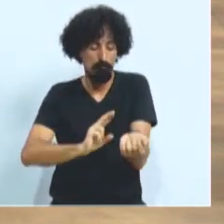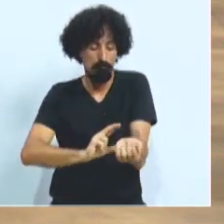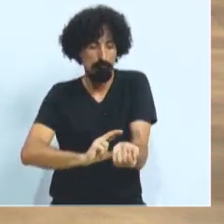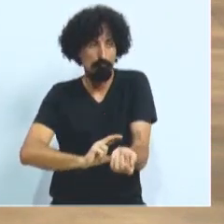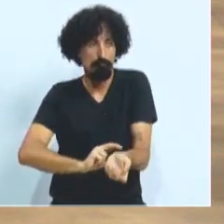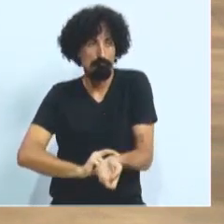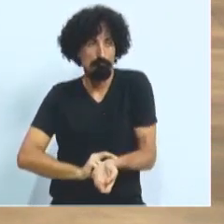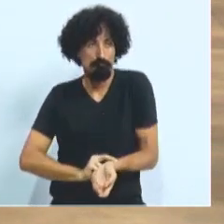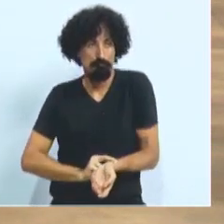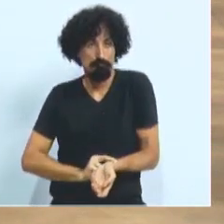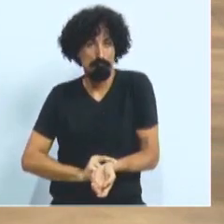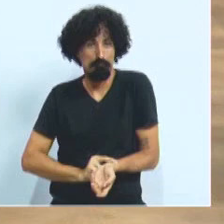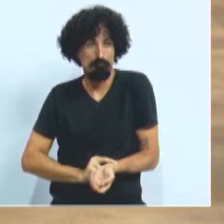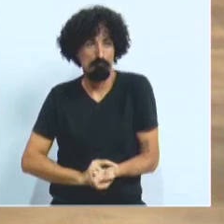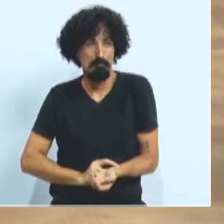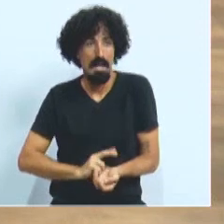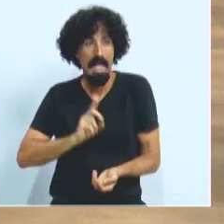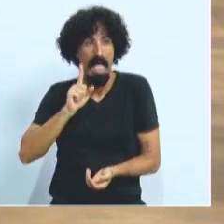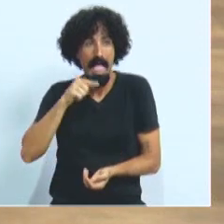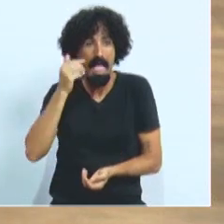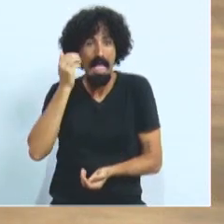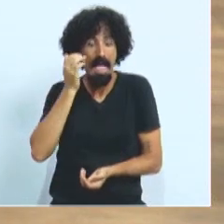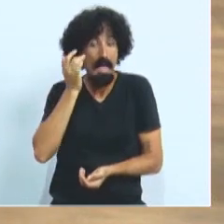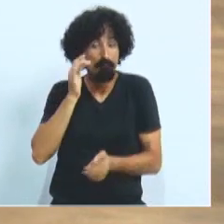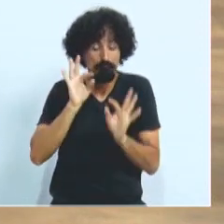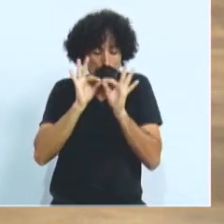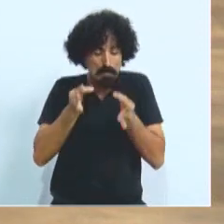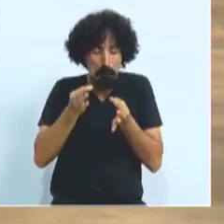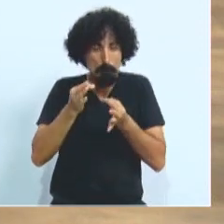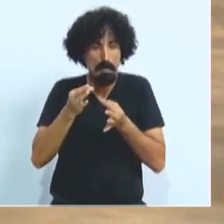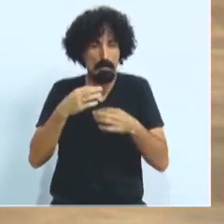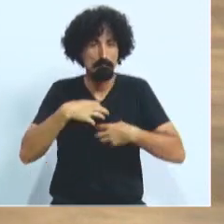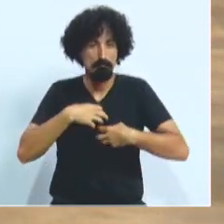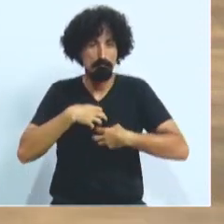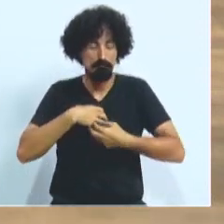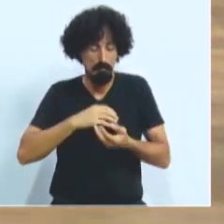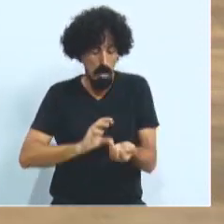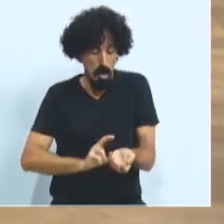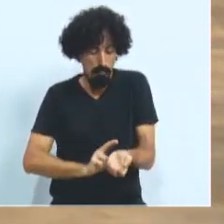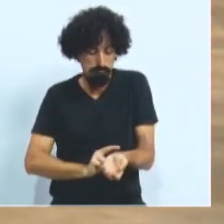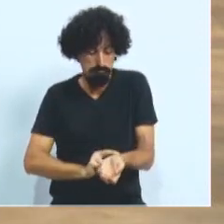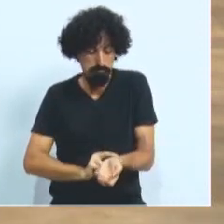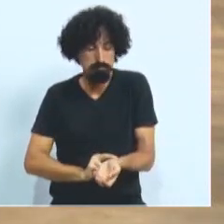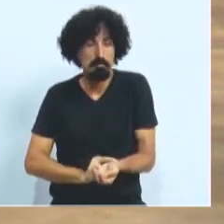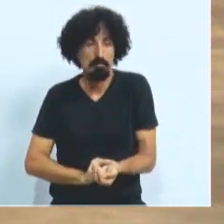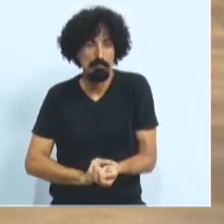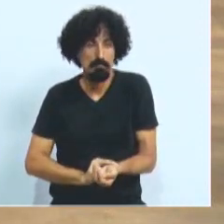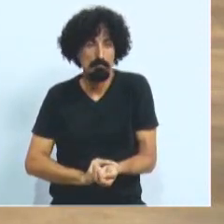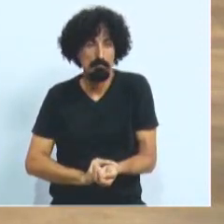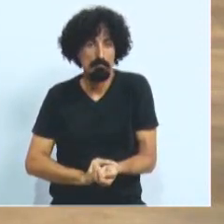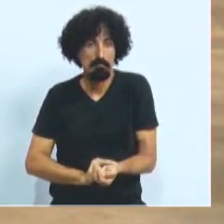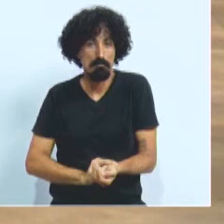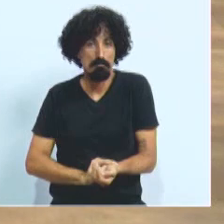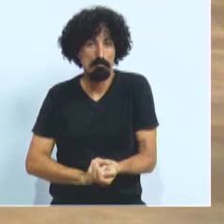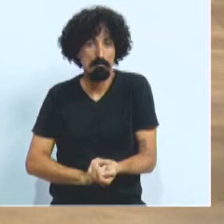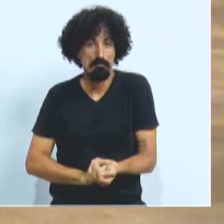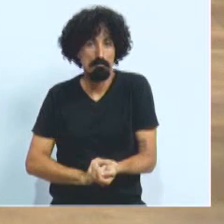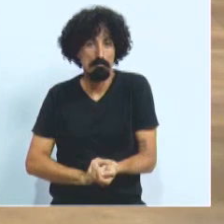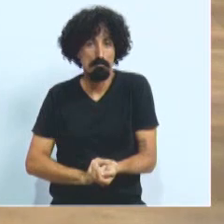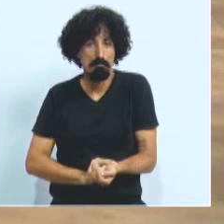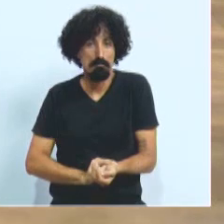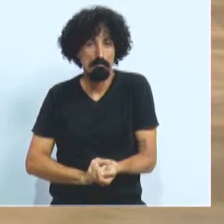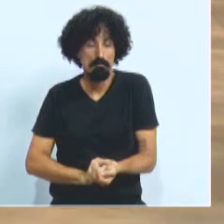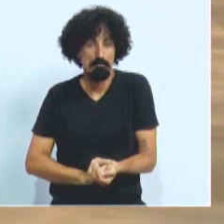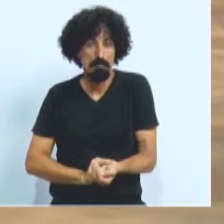é mais simples da pessoa sentir. Então, quem está em casa, tentar sentir no pulso mesmo, sentir o pulsar, para verificar se tem